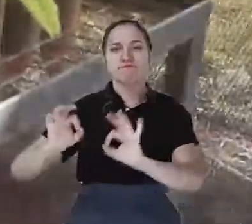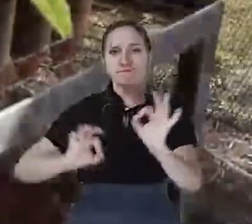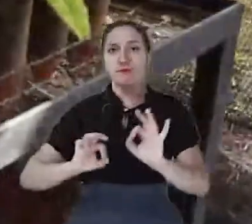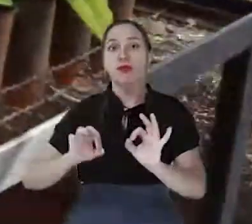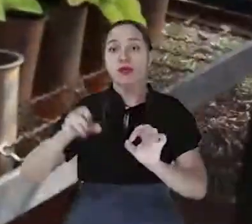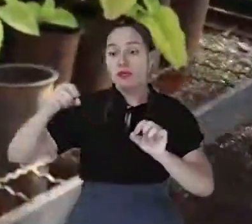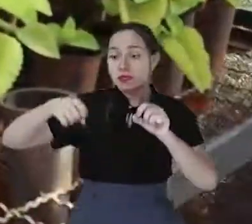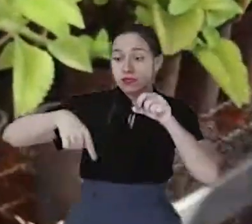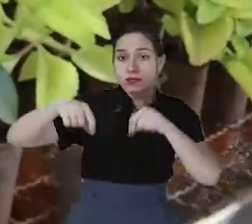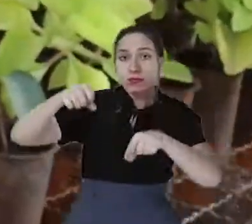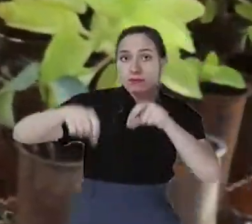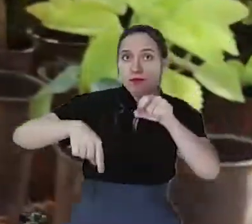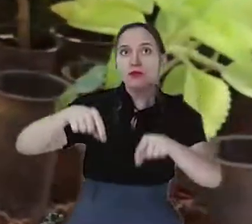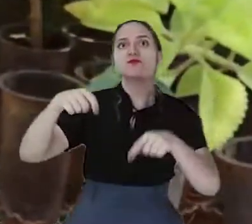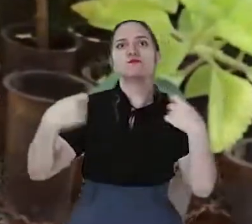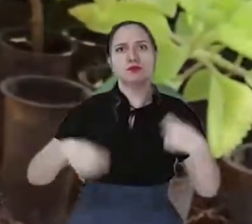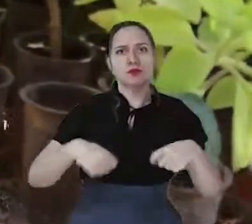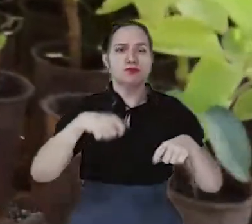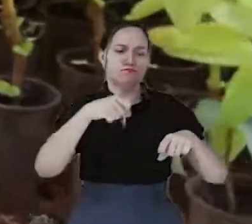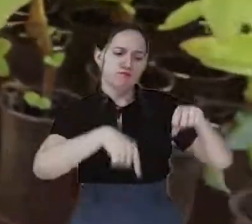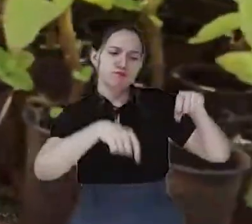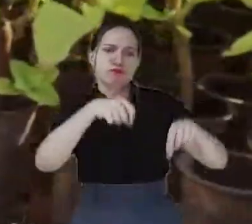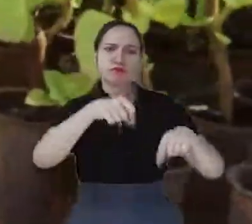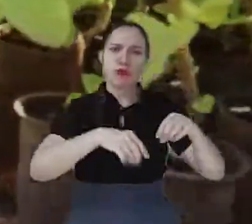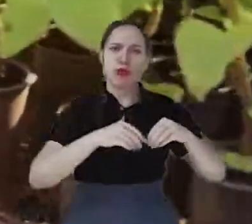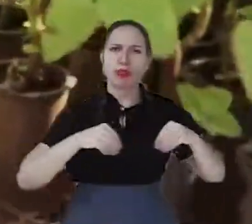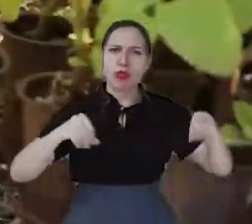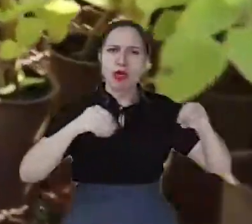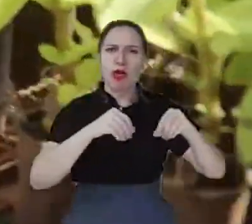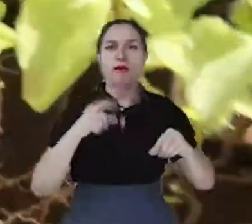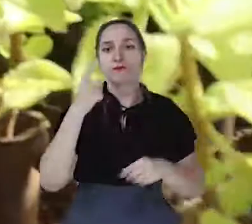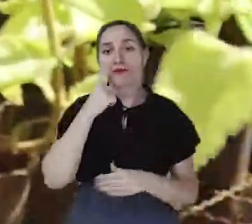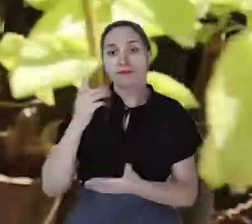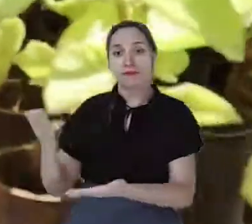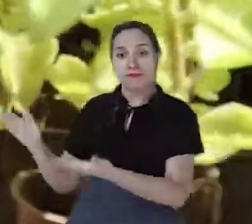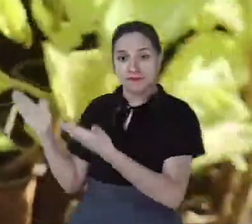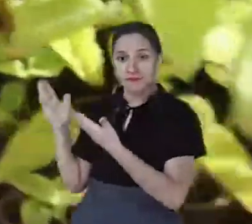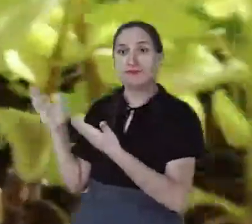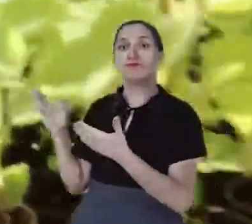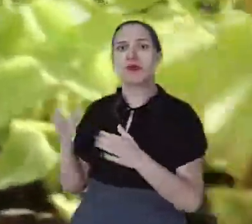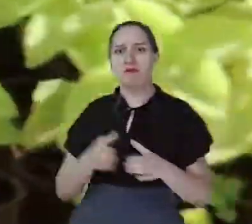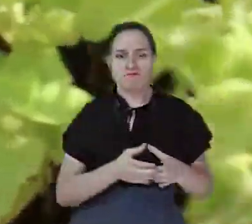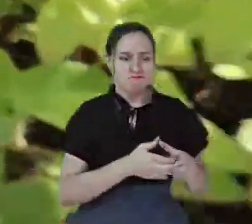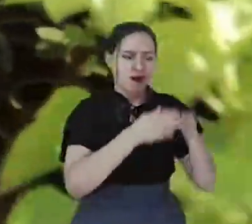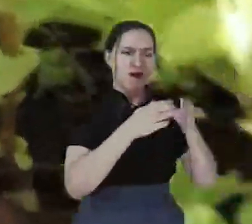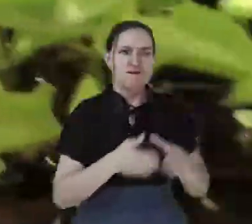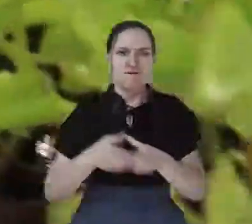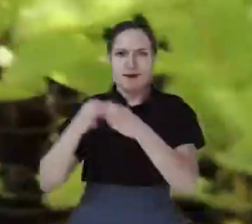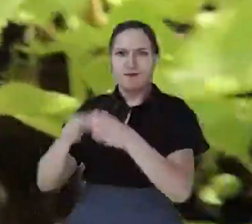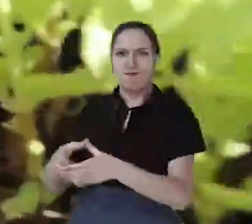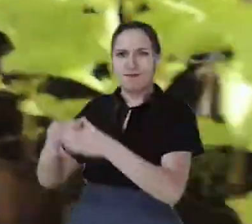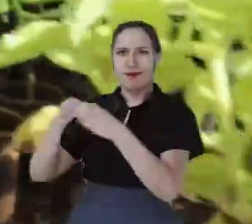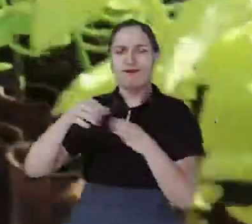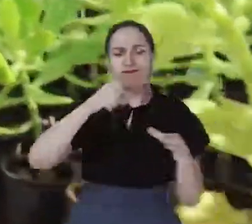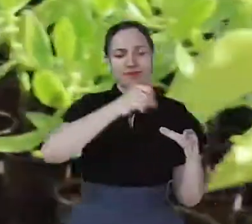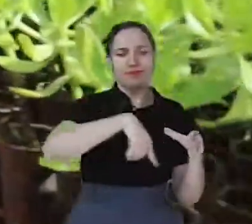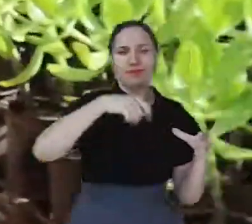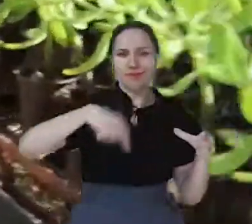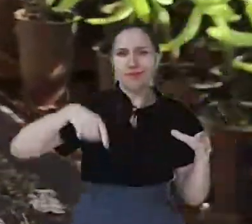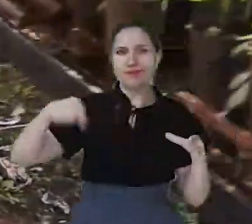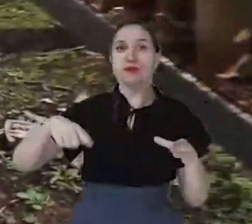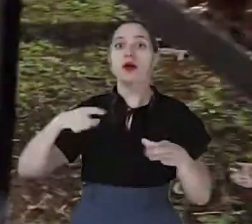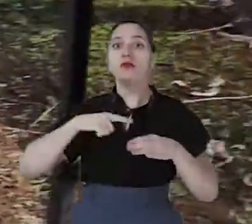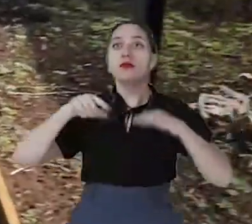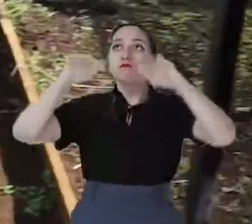da produção de mudas, né? Que é feita nesse ambiente aqui, tanto no ambiente sombreado, que é o ambiente do Sombrite, desse telado de Sombrite